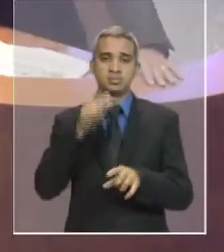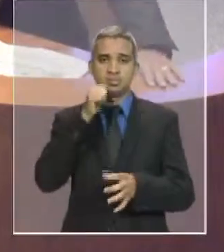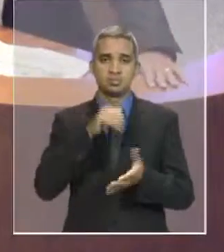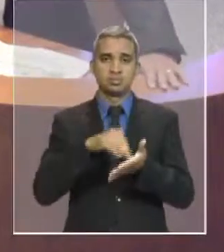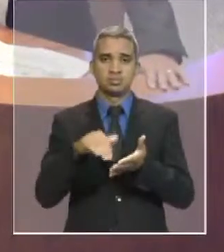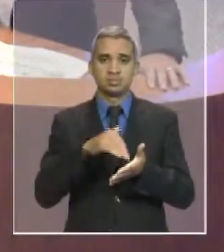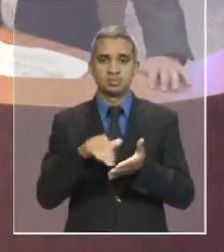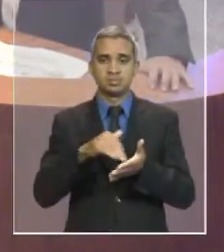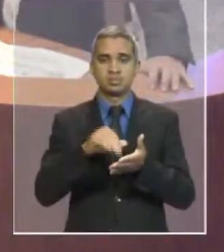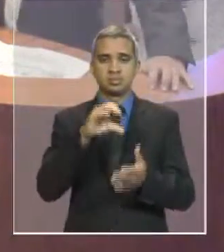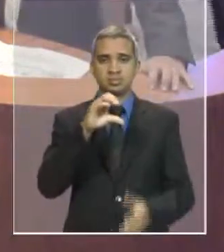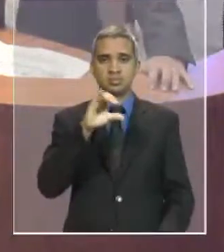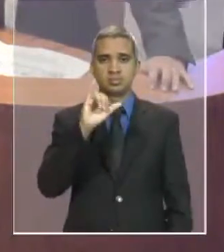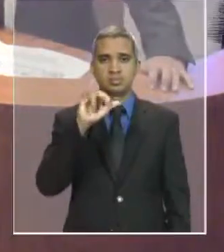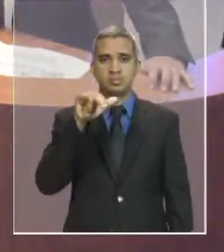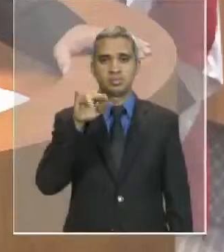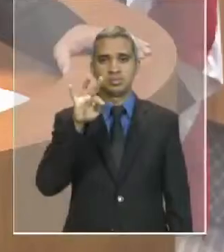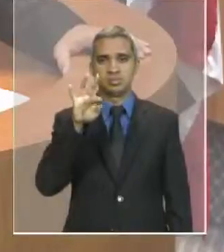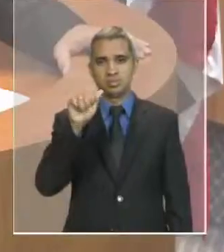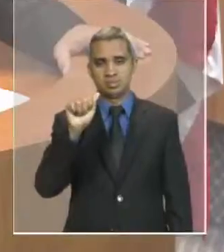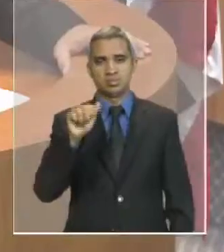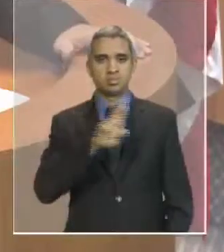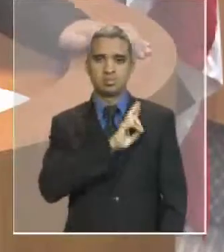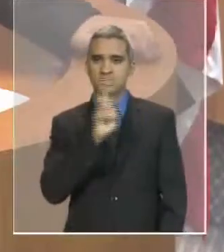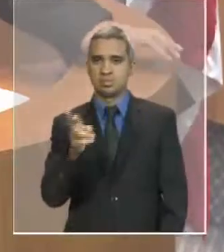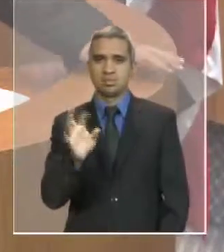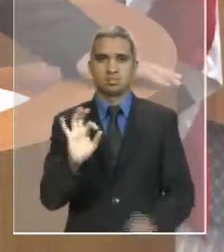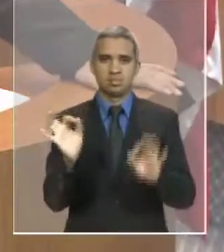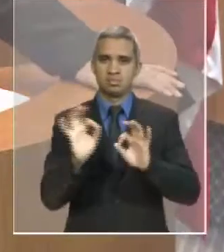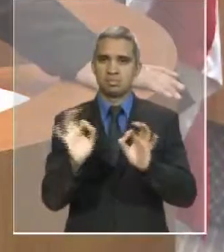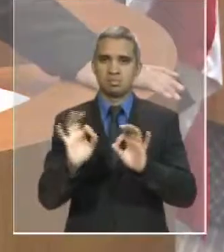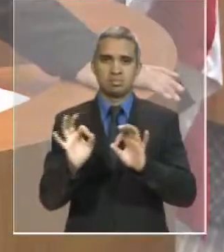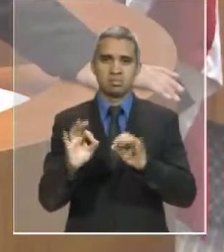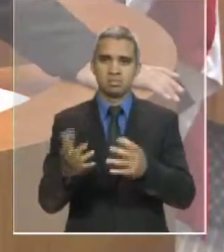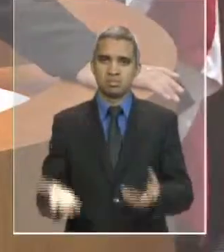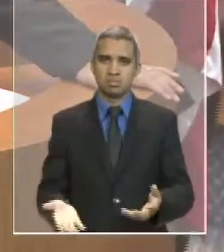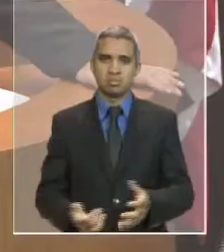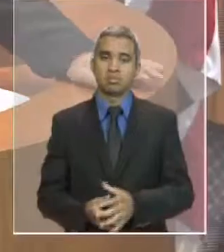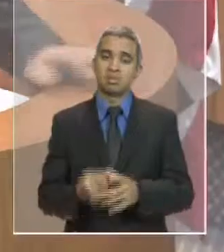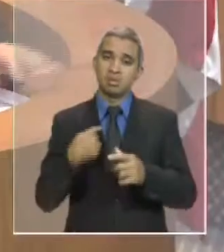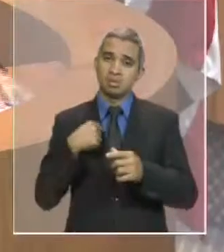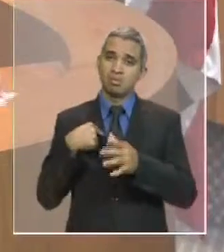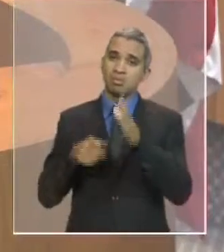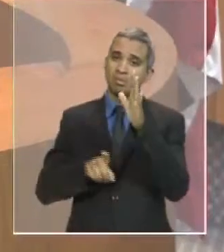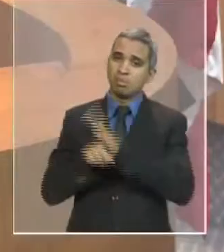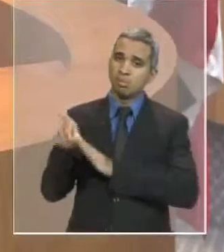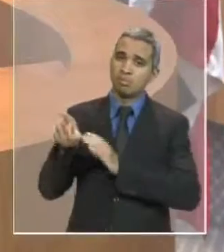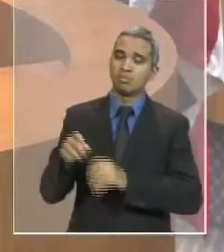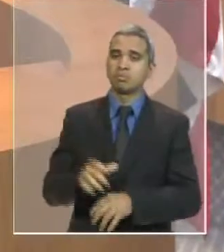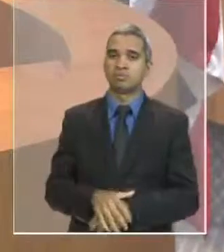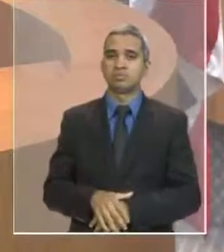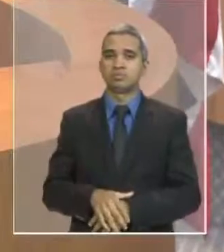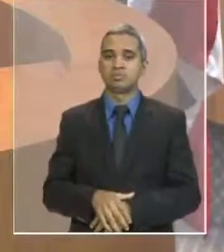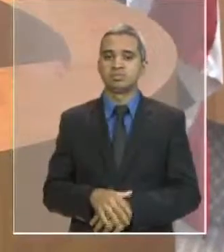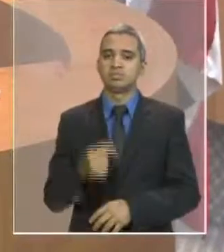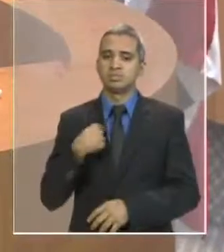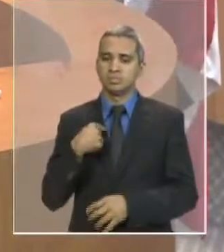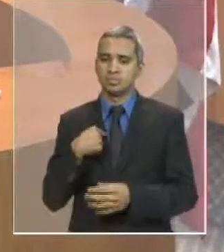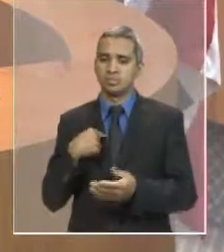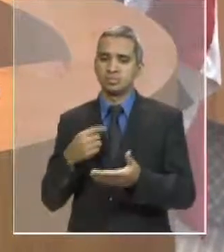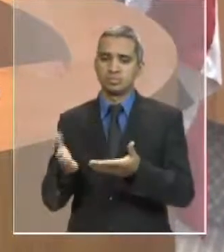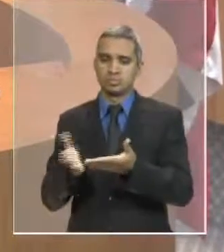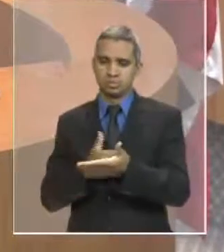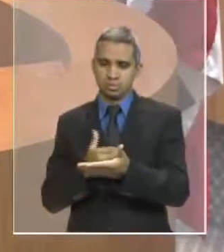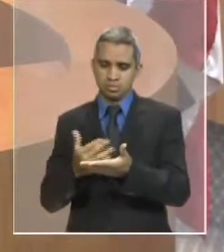doutora Cíntia, também não respondeu. Meu questionamento é simples. Eu folheei, deputado César Pires,